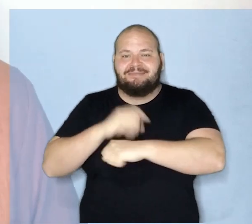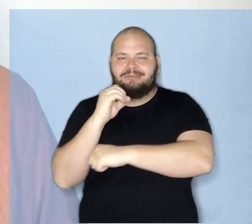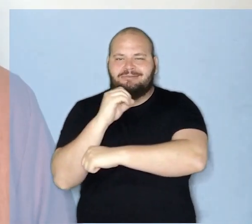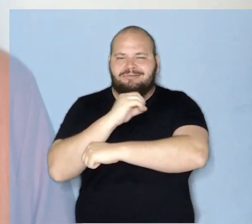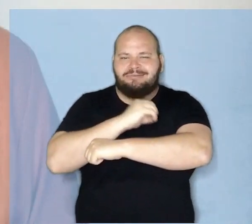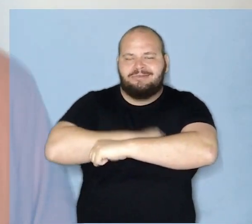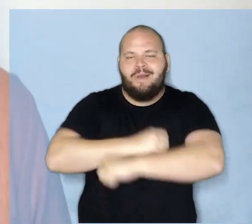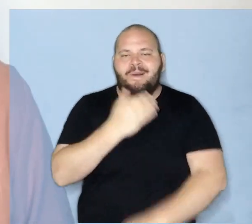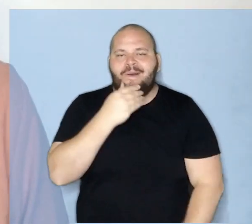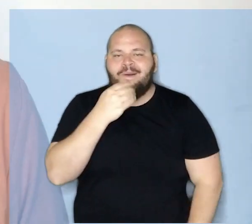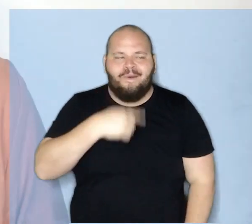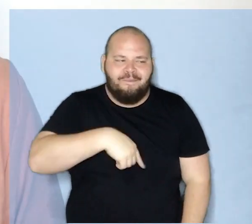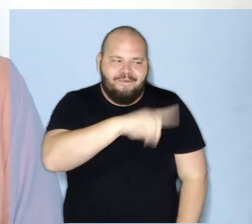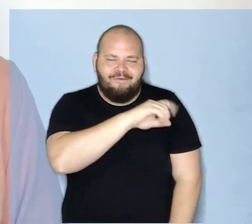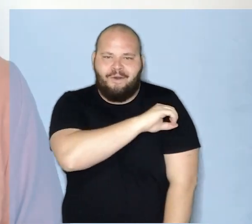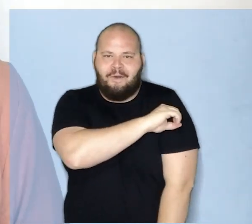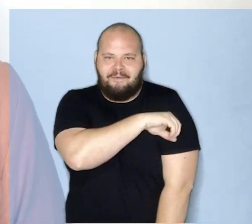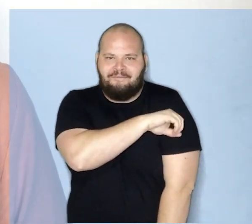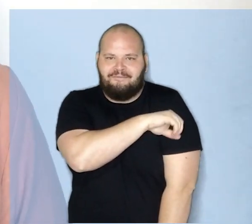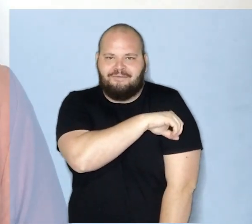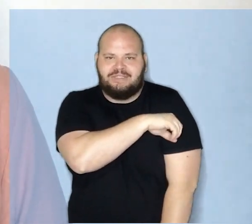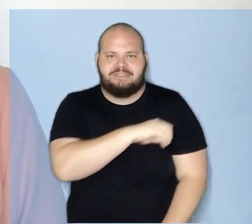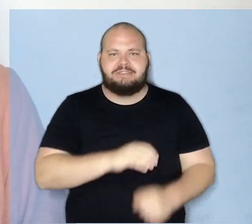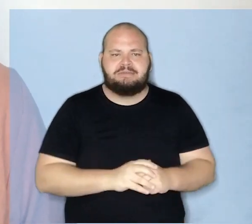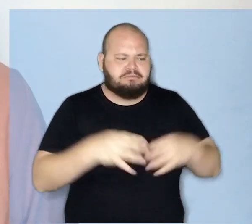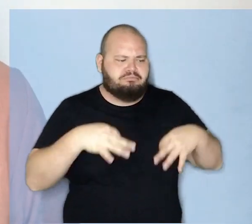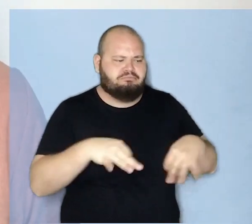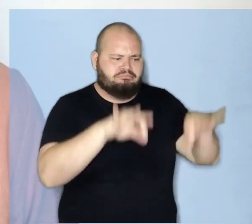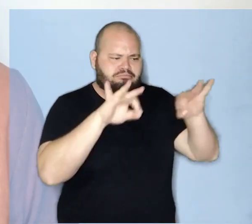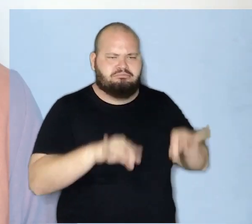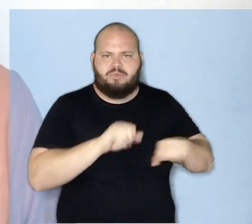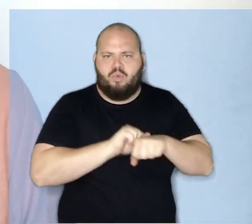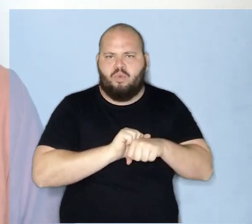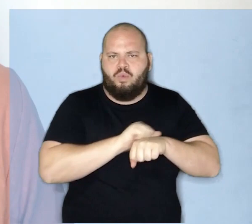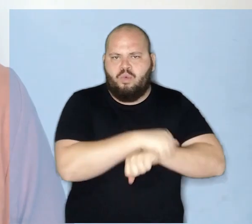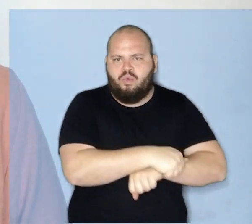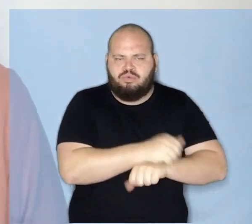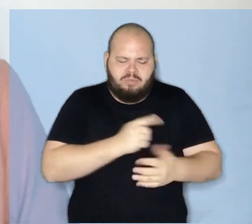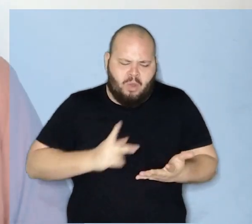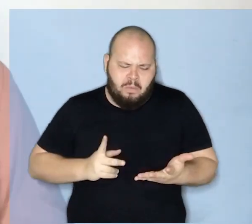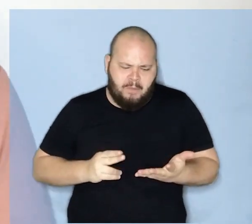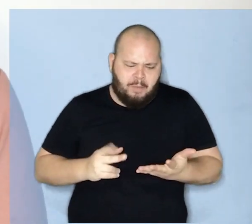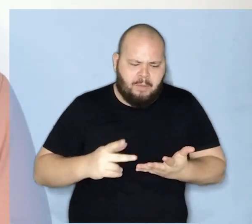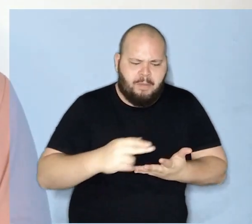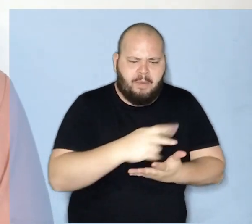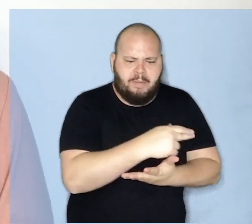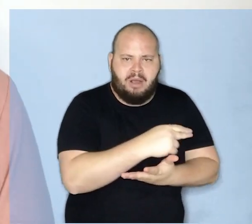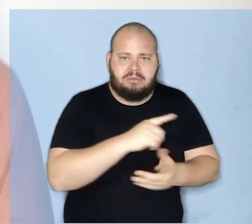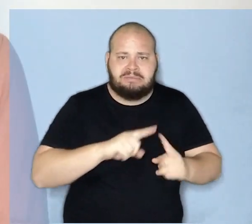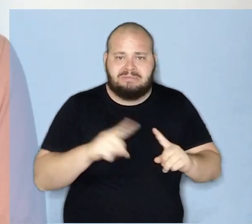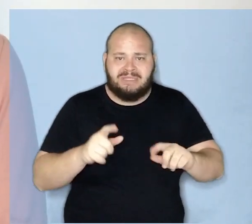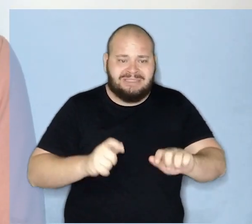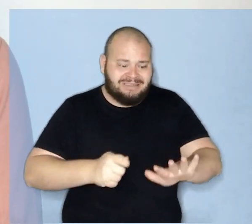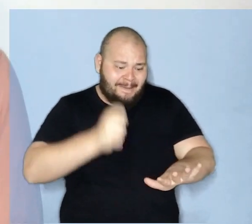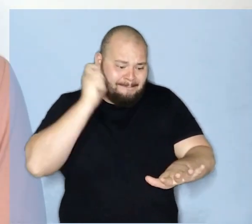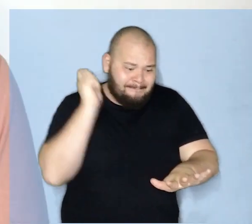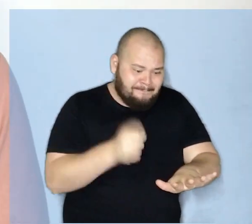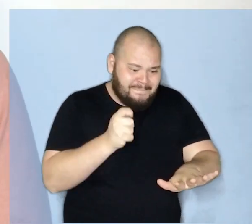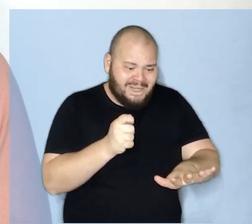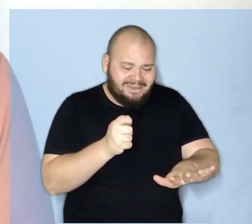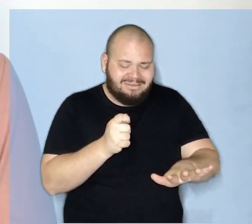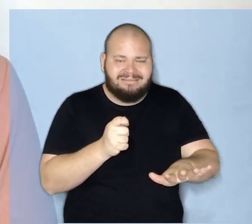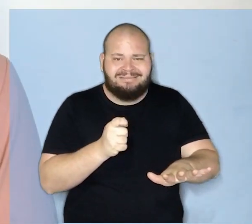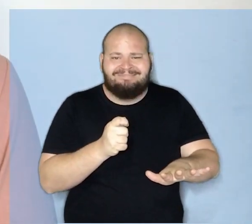sua oficina e cortou o couro. E quando foi começar a pregar os saltos, o que aconteceu?